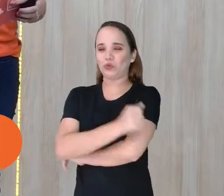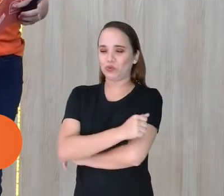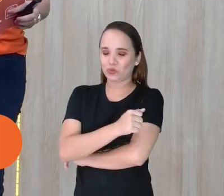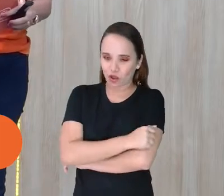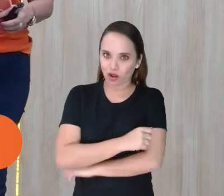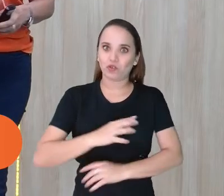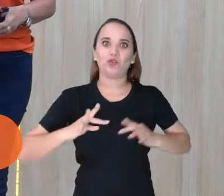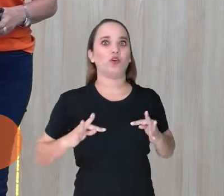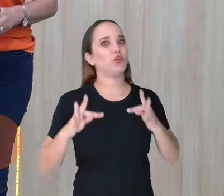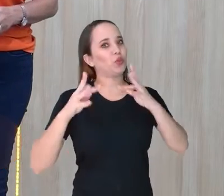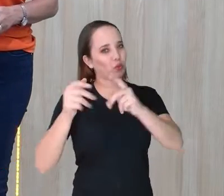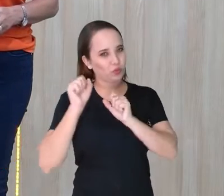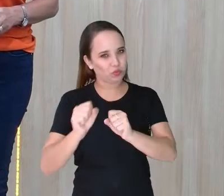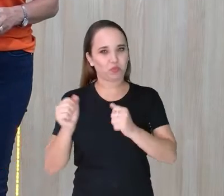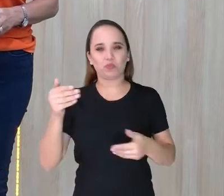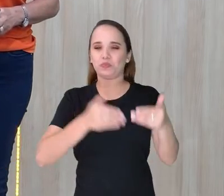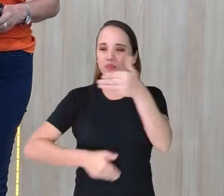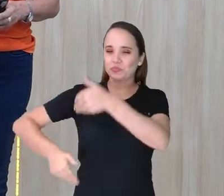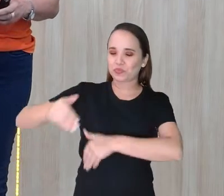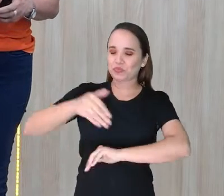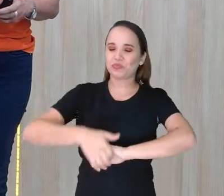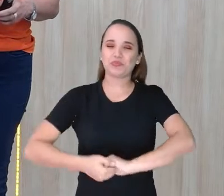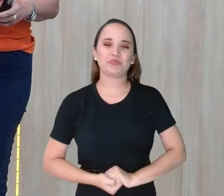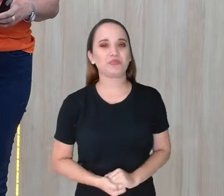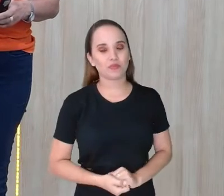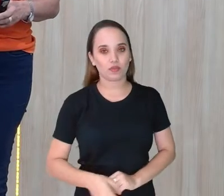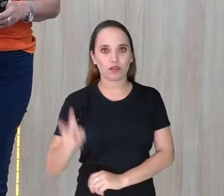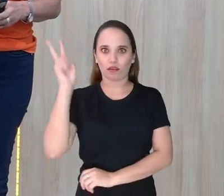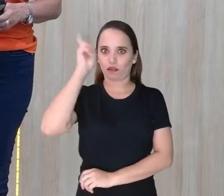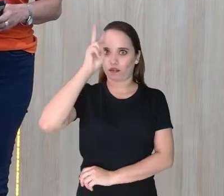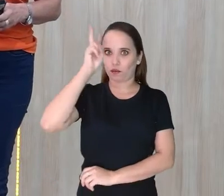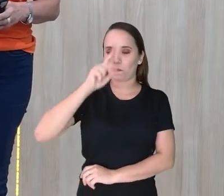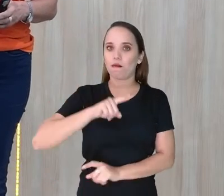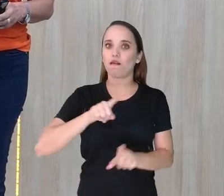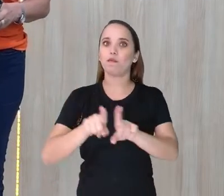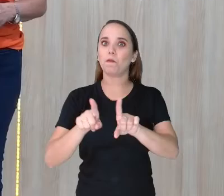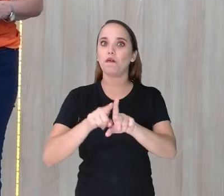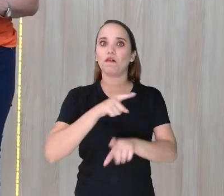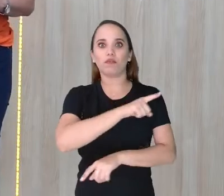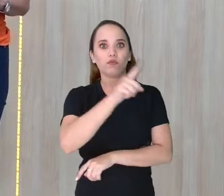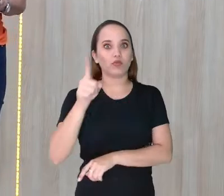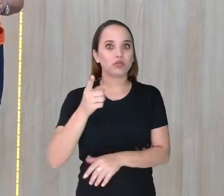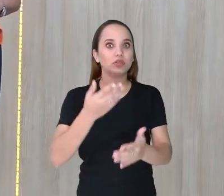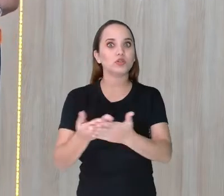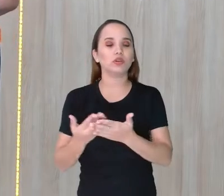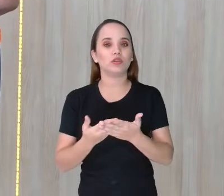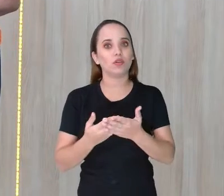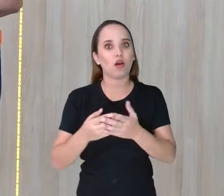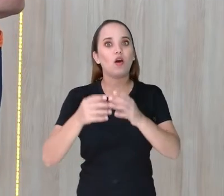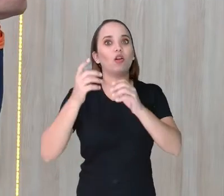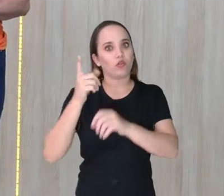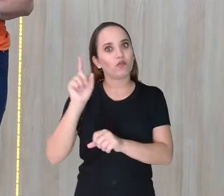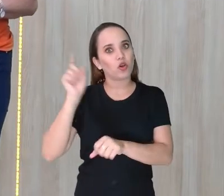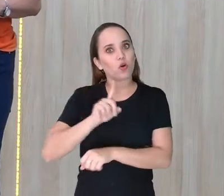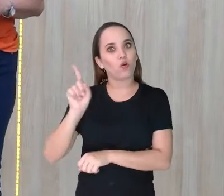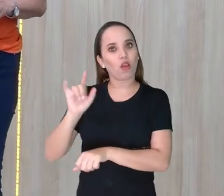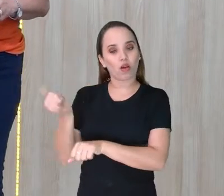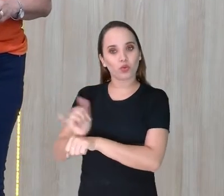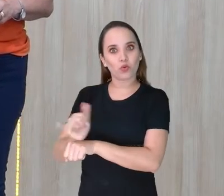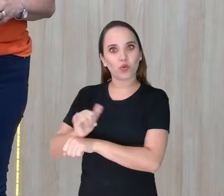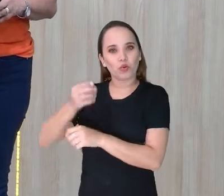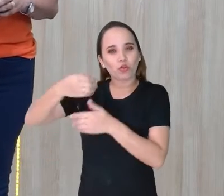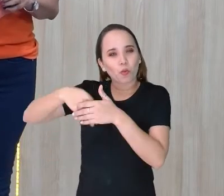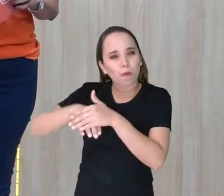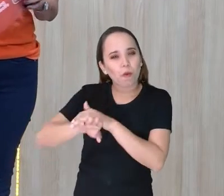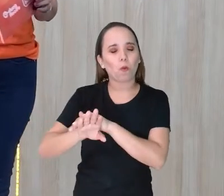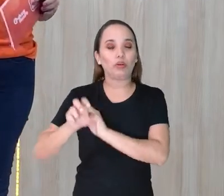os estudantes possam participar. Lembrando a vocês também que nossas aulas, elas ficam disponíveis no YouTube, então se você